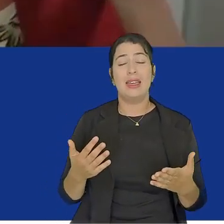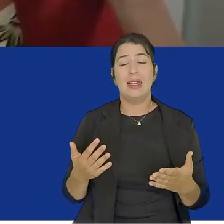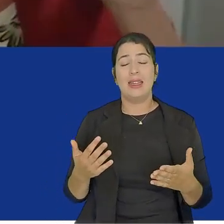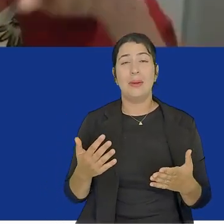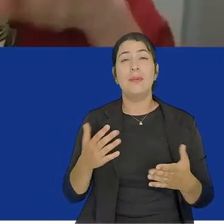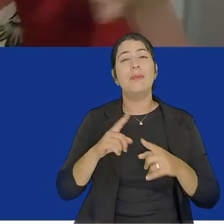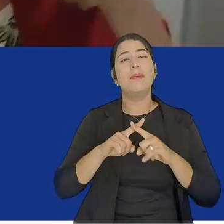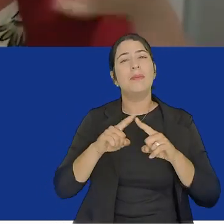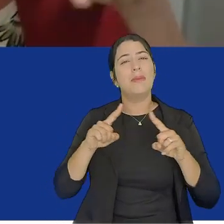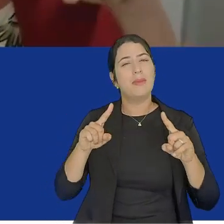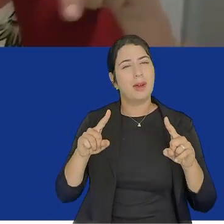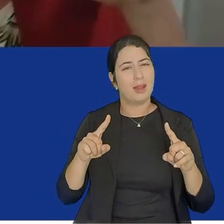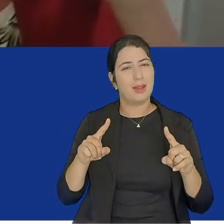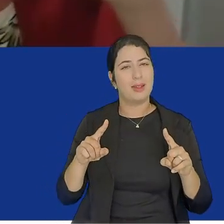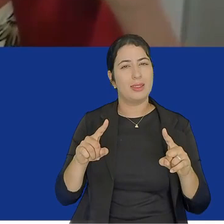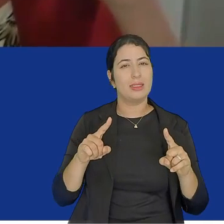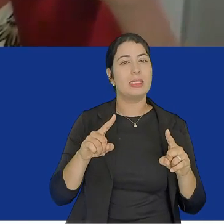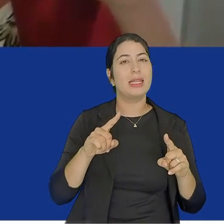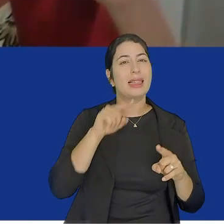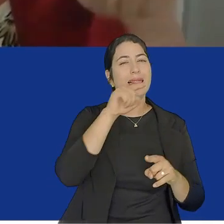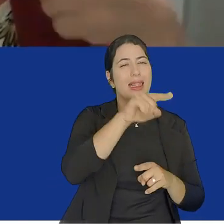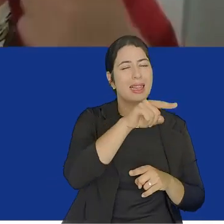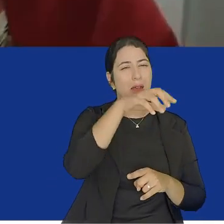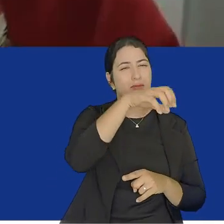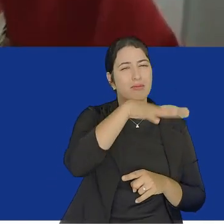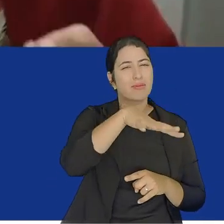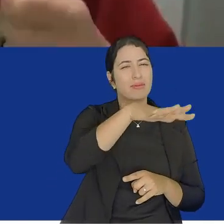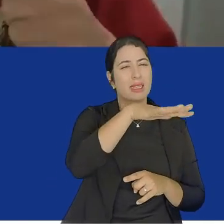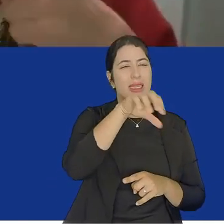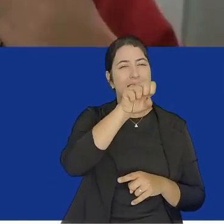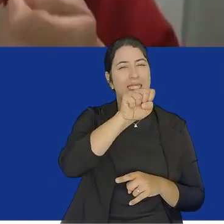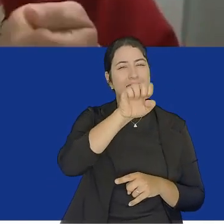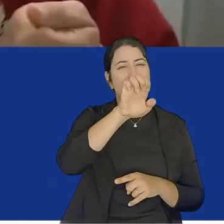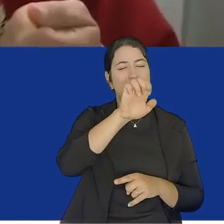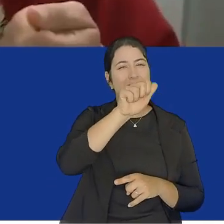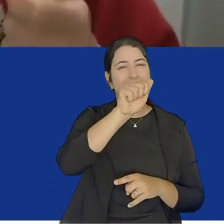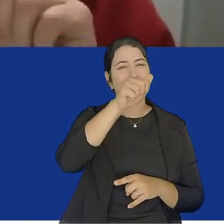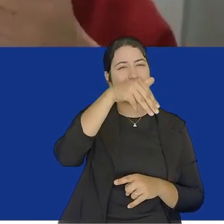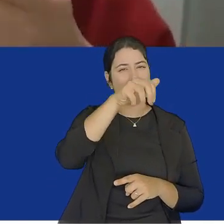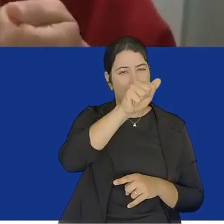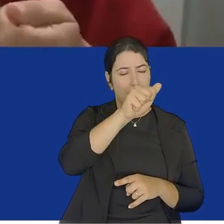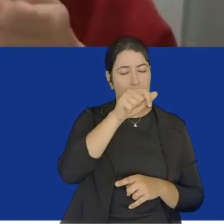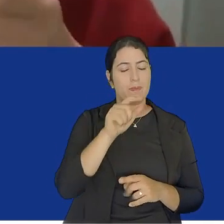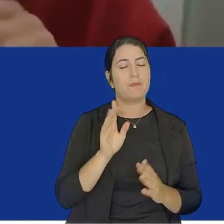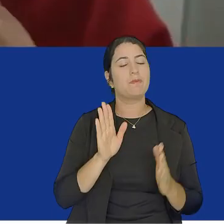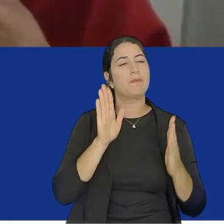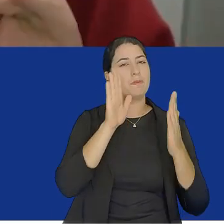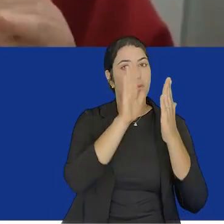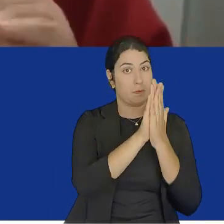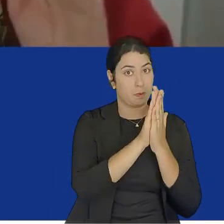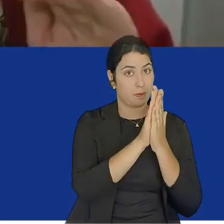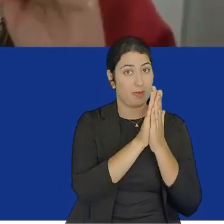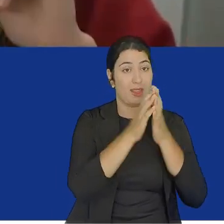Mas quando vai para a SEAMA, muda um pouco a coisa, porque você chega dizendo da sua dor. E lá você vai ter uma coisa, eu